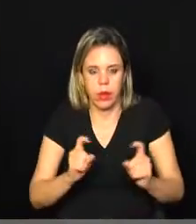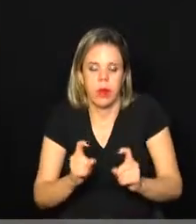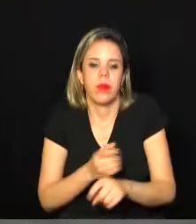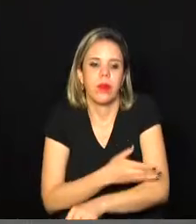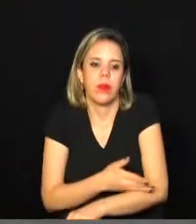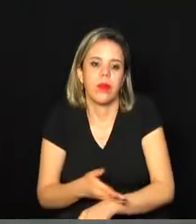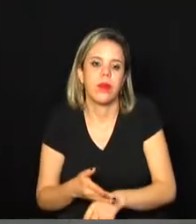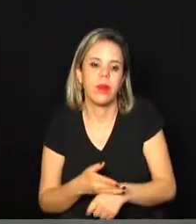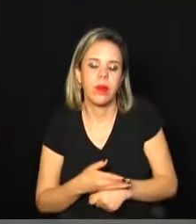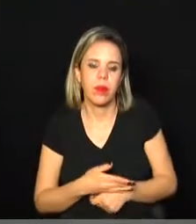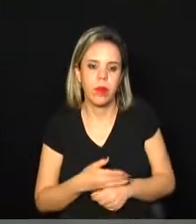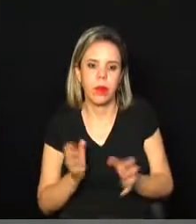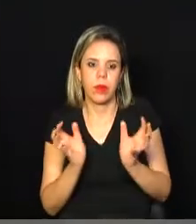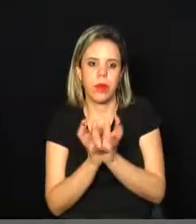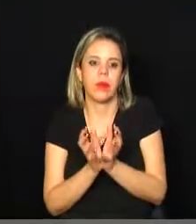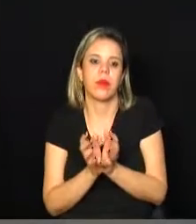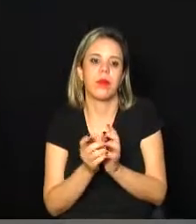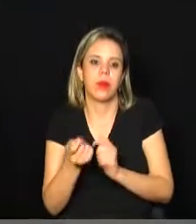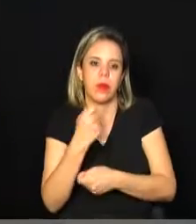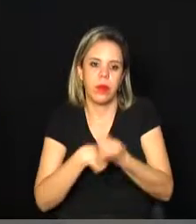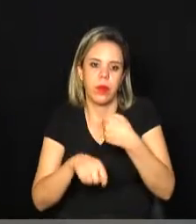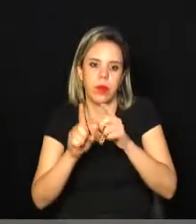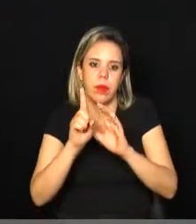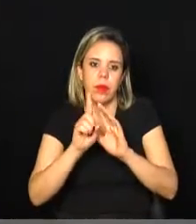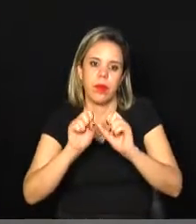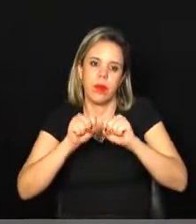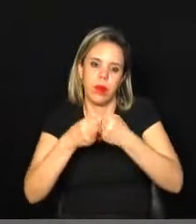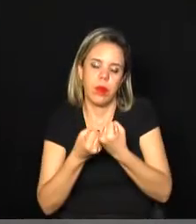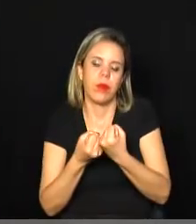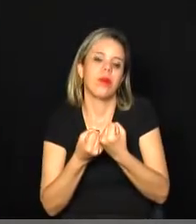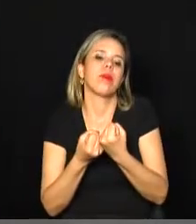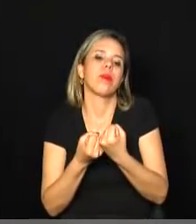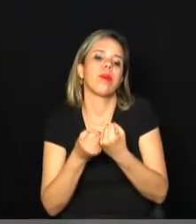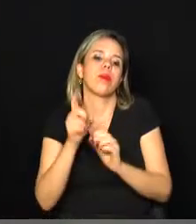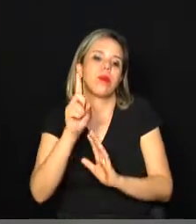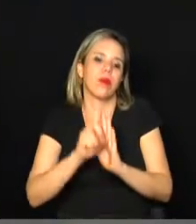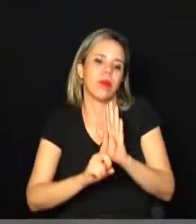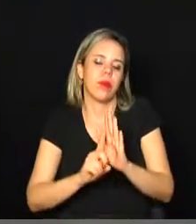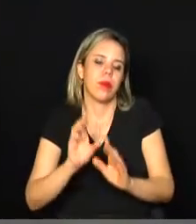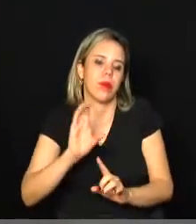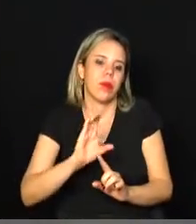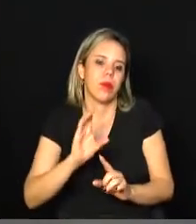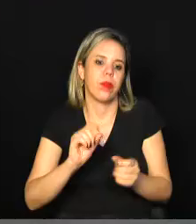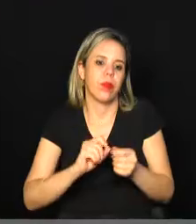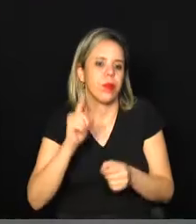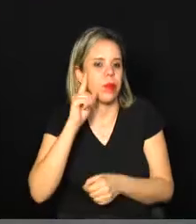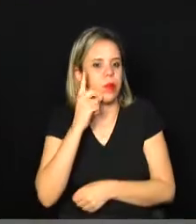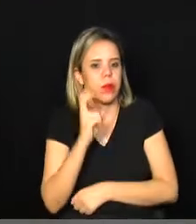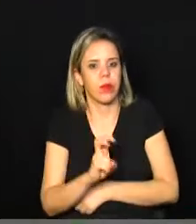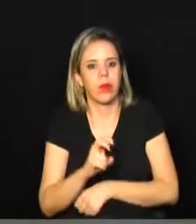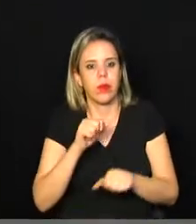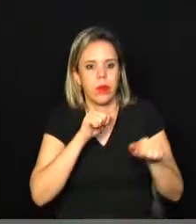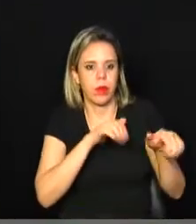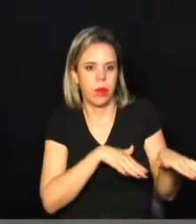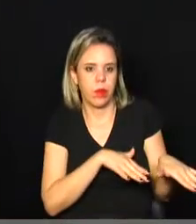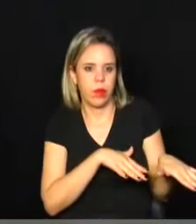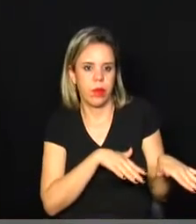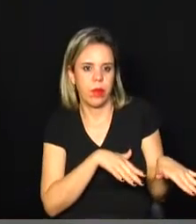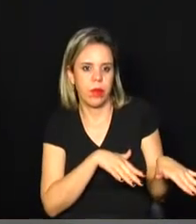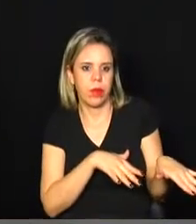ordinária da comissão de Economia defesa dos direitos do consumidor a ser realizada no dia quinze de setembro